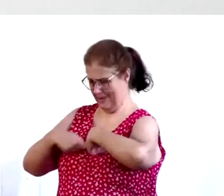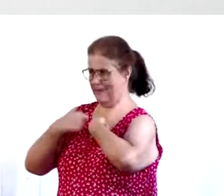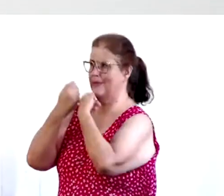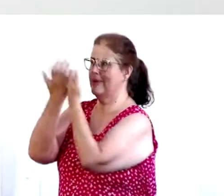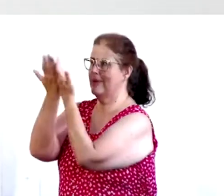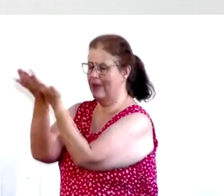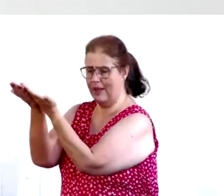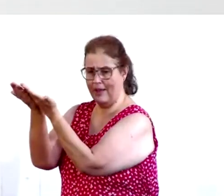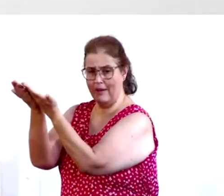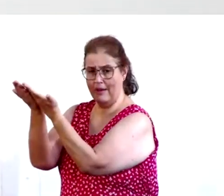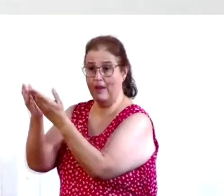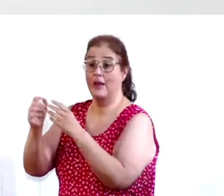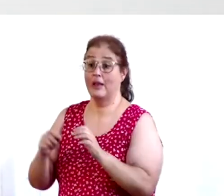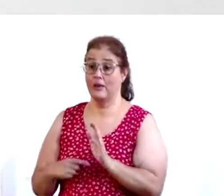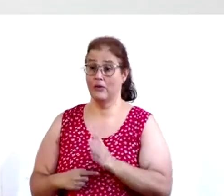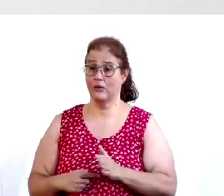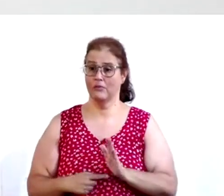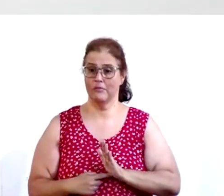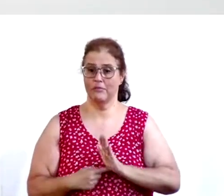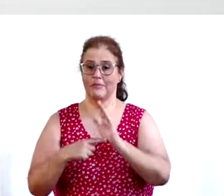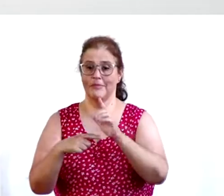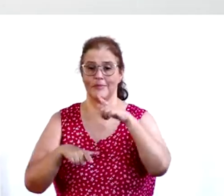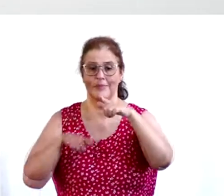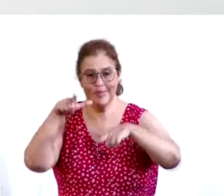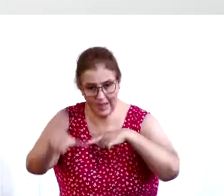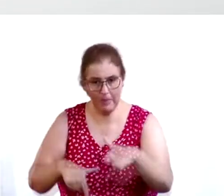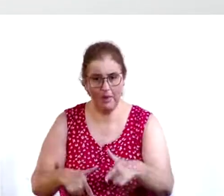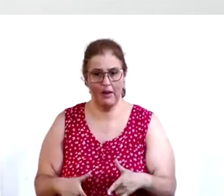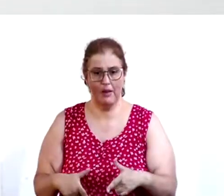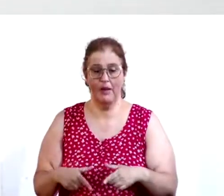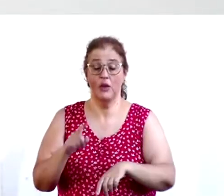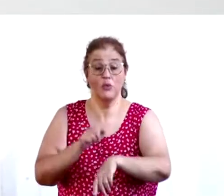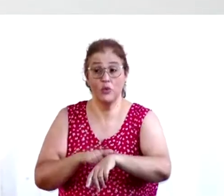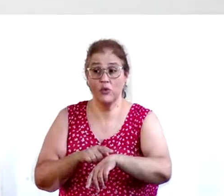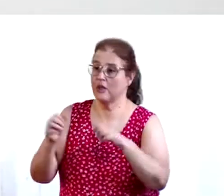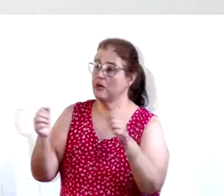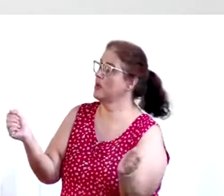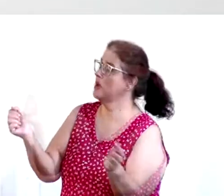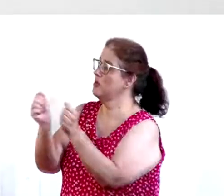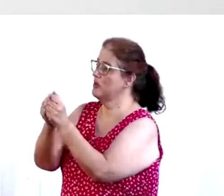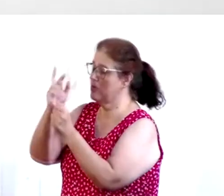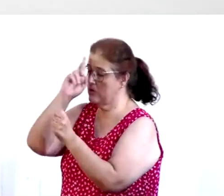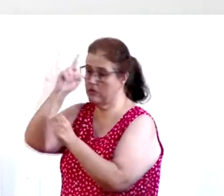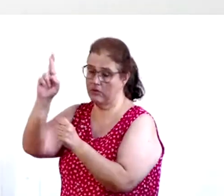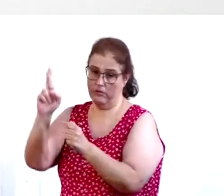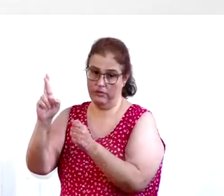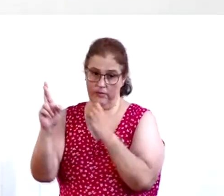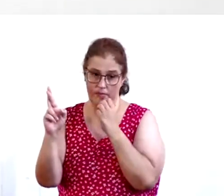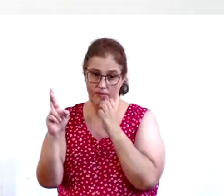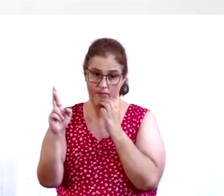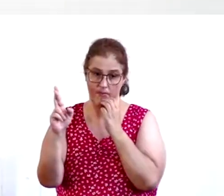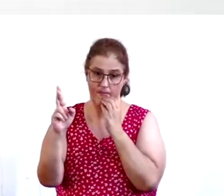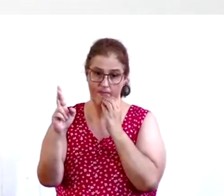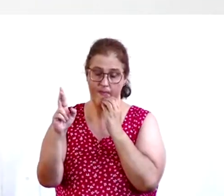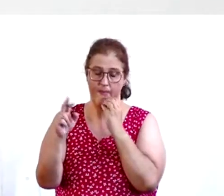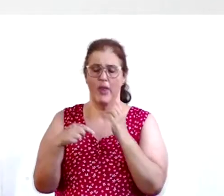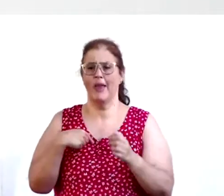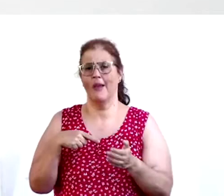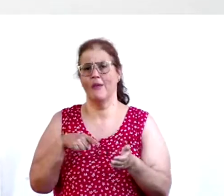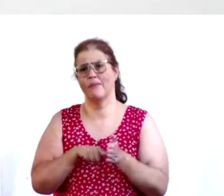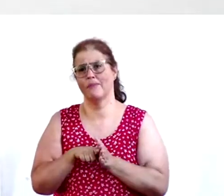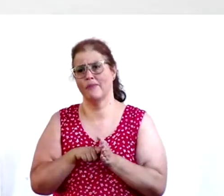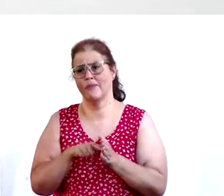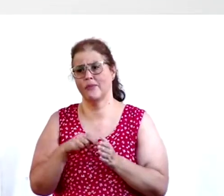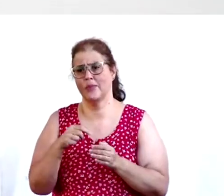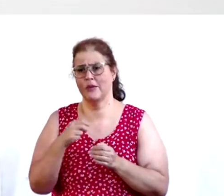a ação, e o tempo para o Senhor? Qual a relação? Eu faço essa pergunta porque todos nós